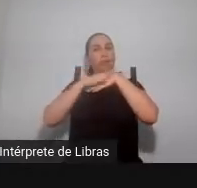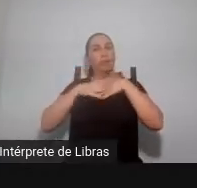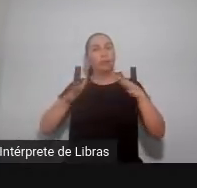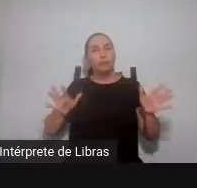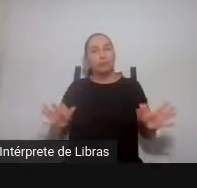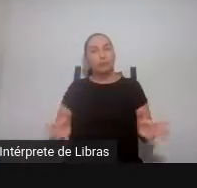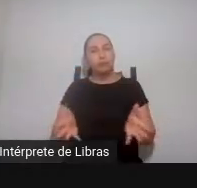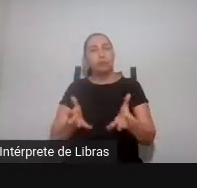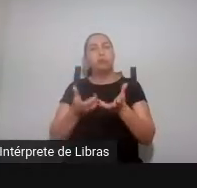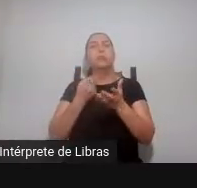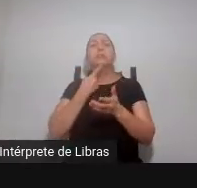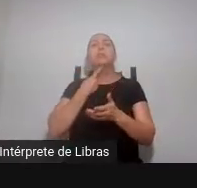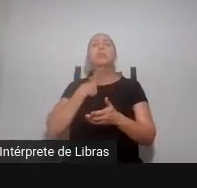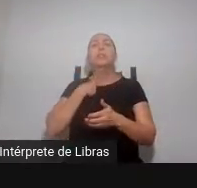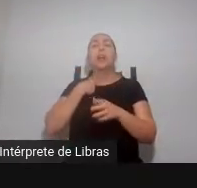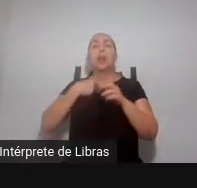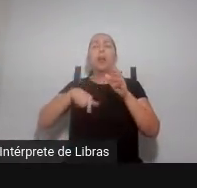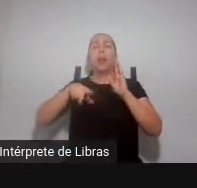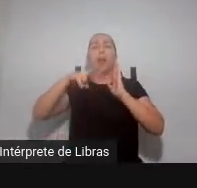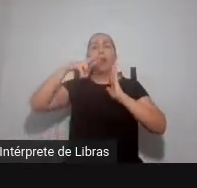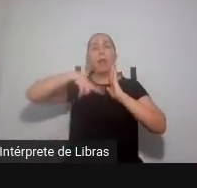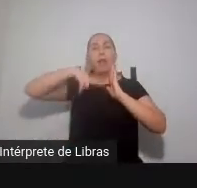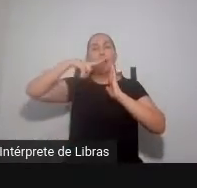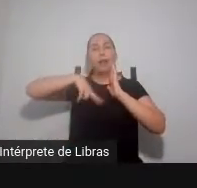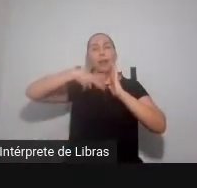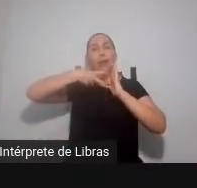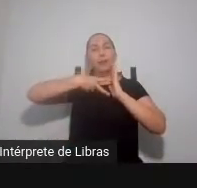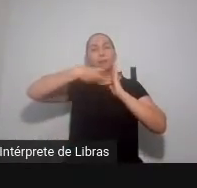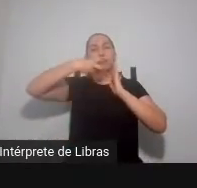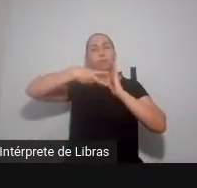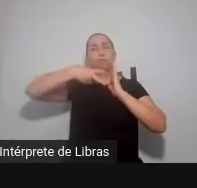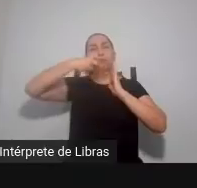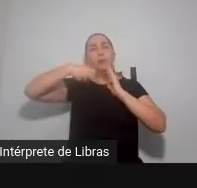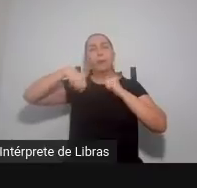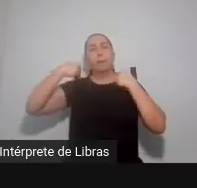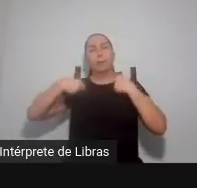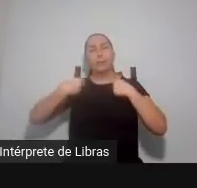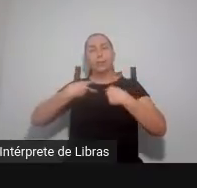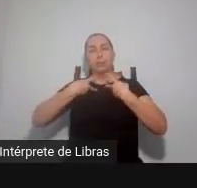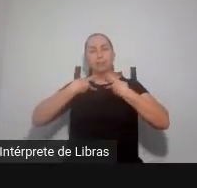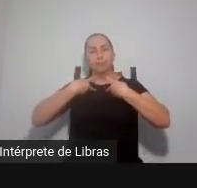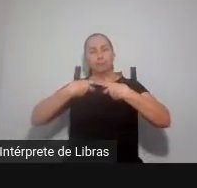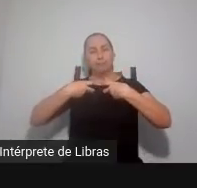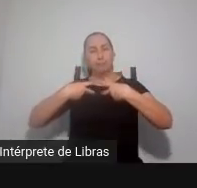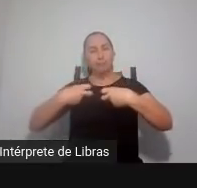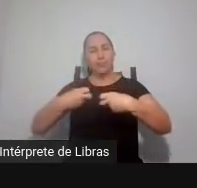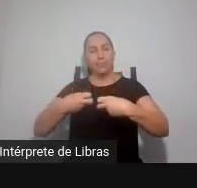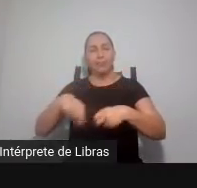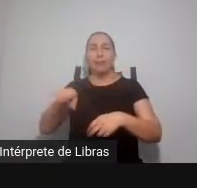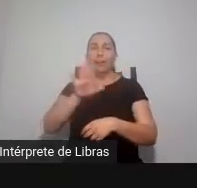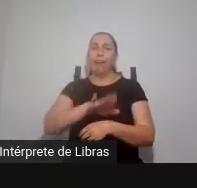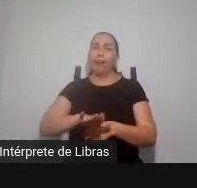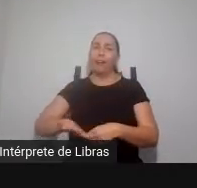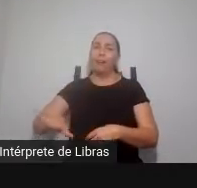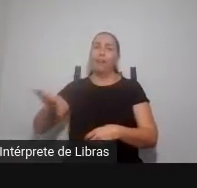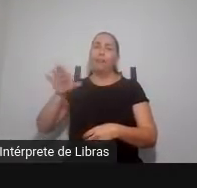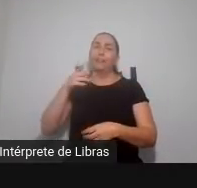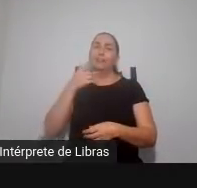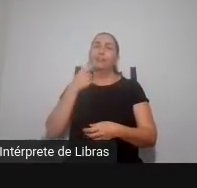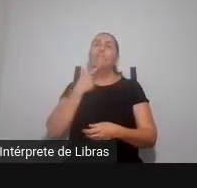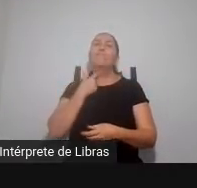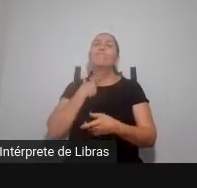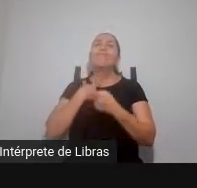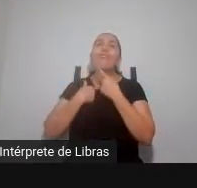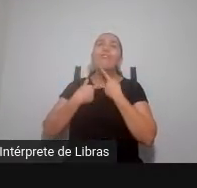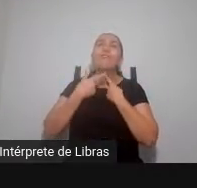a literatura é esse lugar da sedução, que vai trazer esse menino para o processo, para ele pensar,